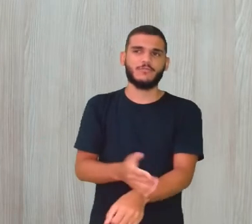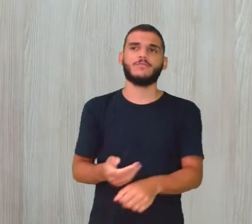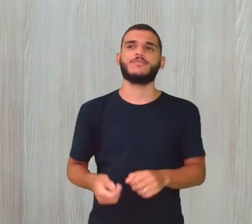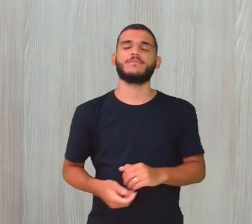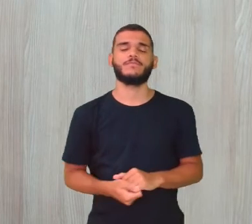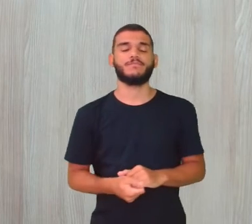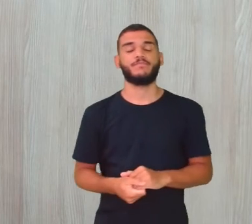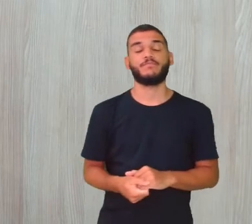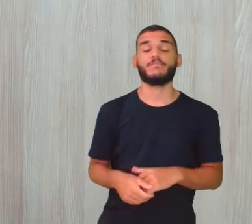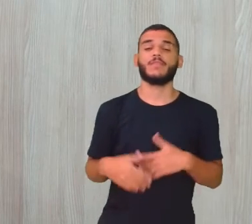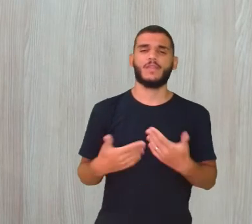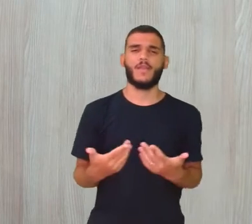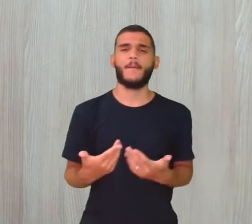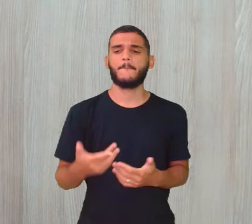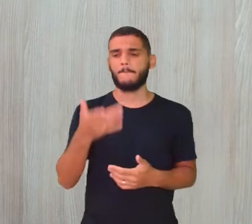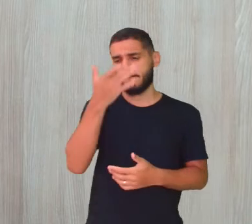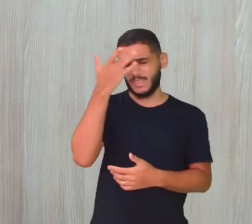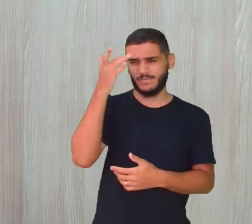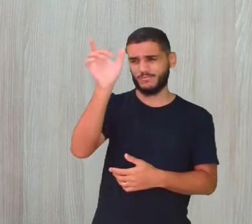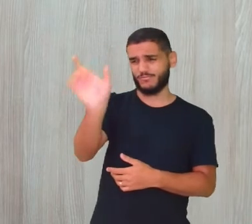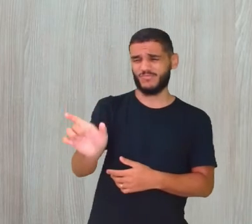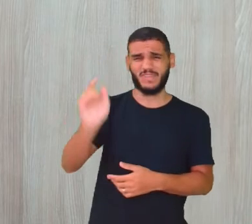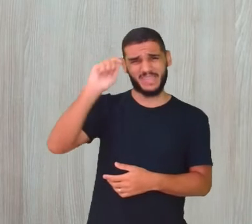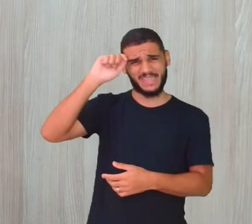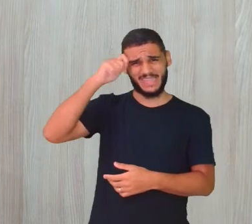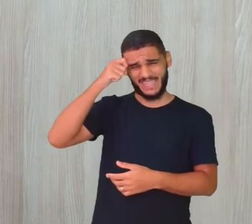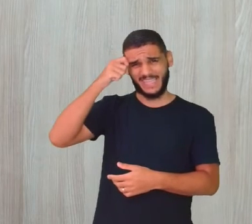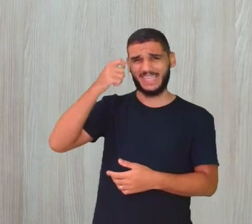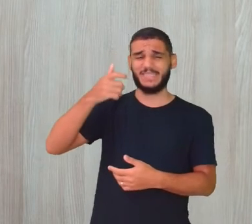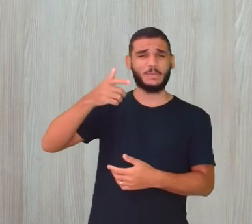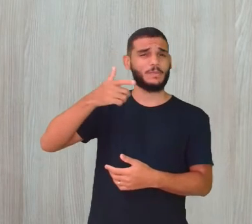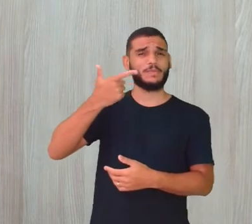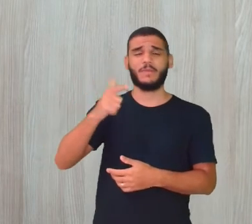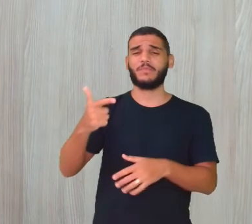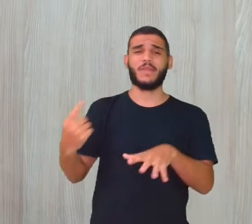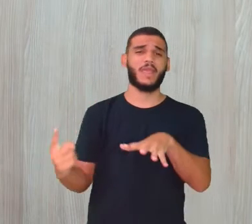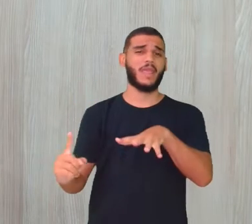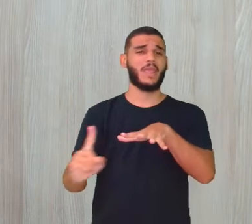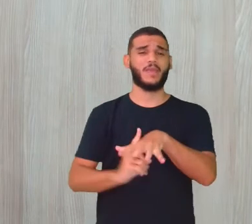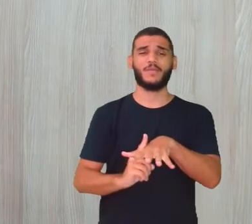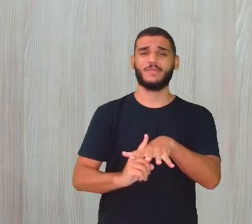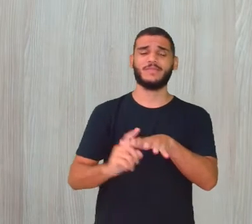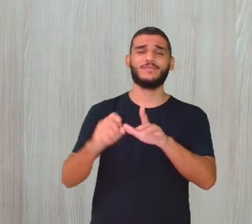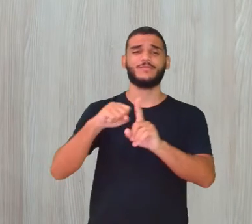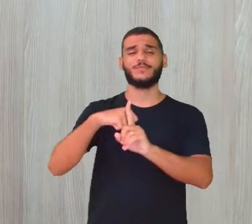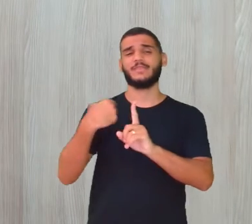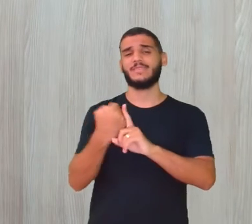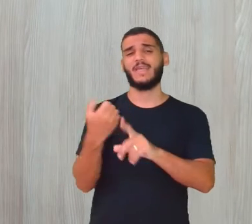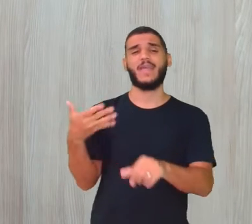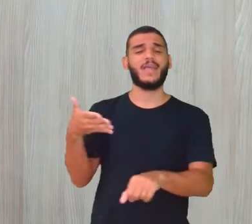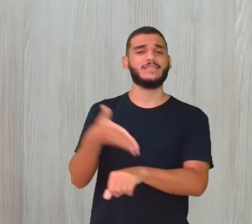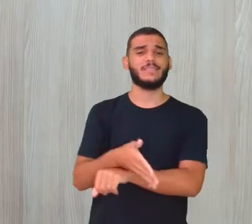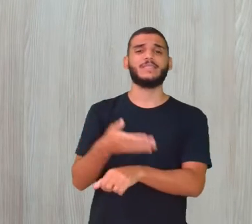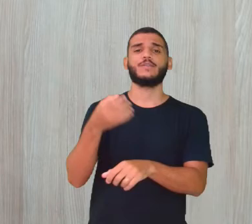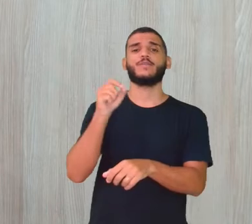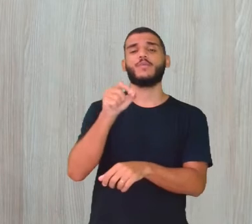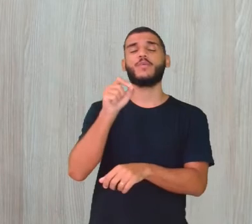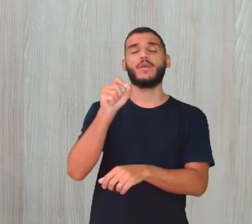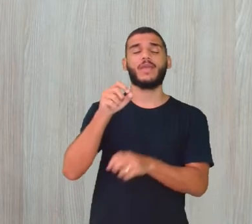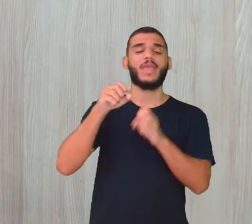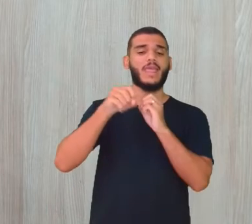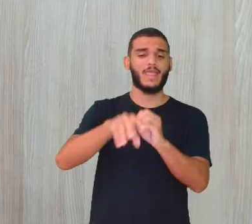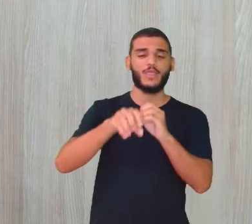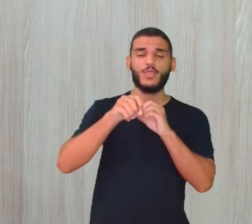eles por muito tempo não foi reconhecido, né? Não foi incluído na sociedade, a ter o acesso de educação de qualidade,